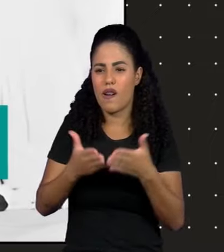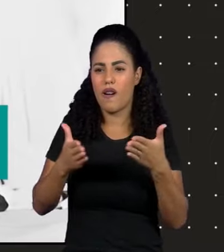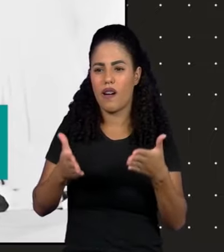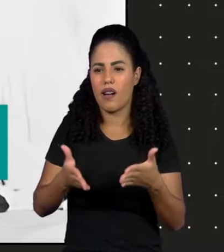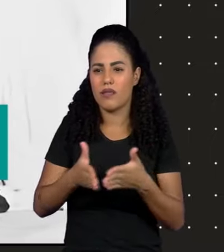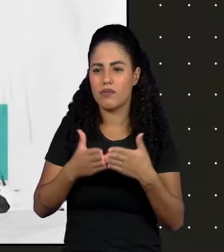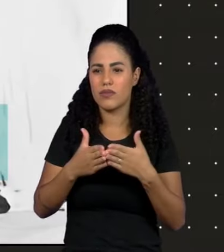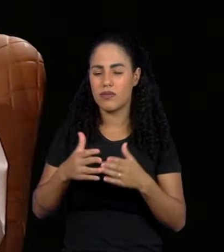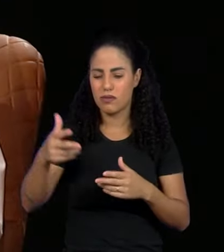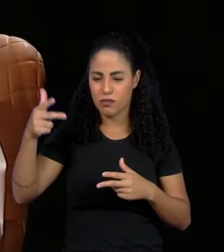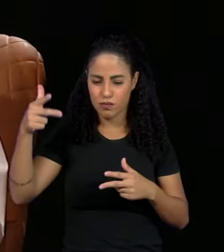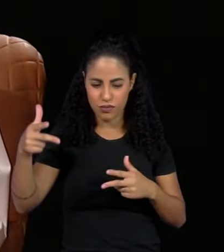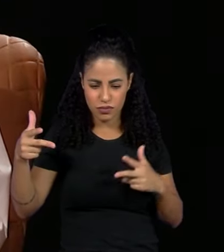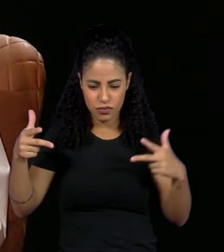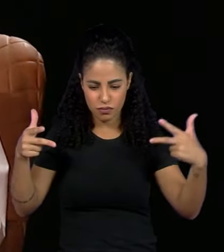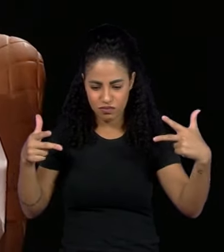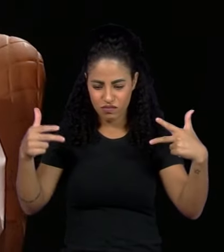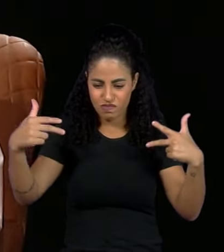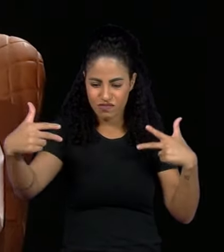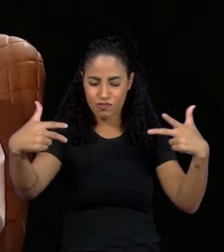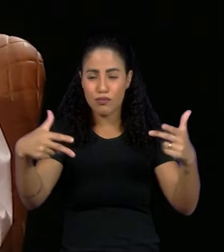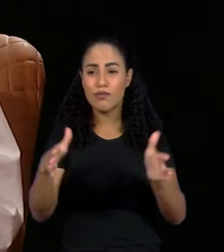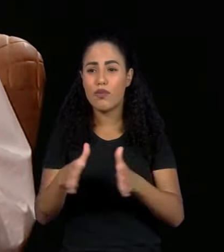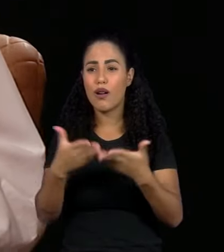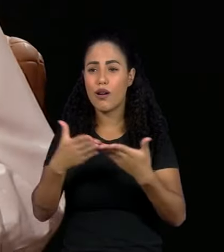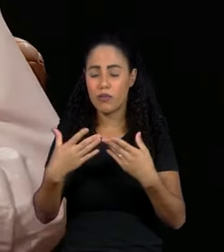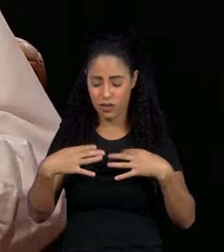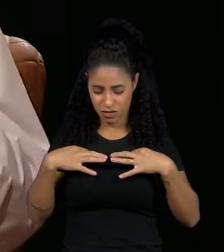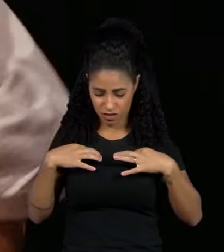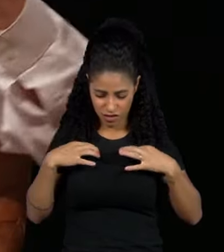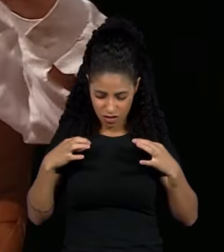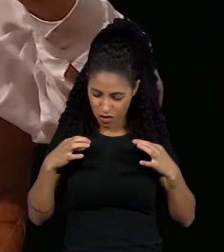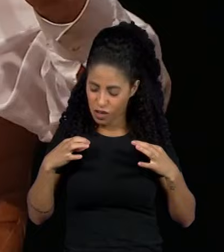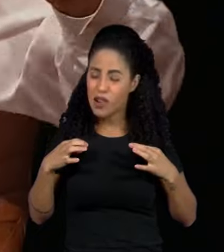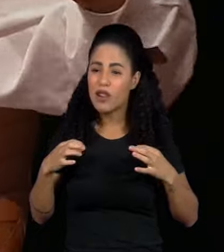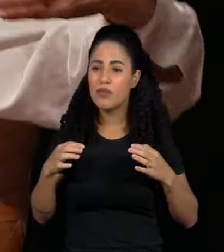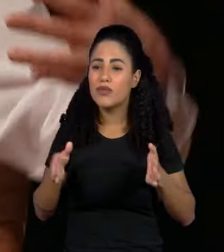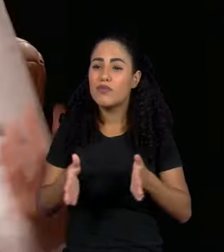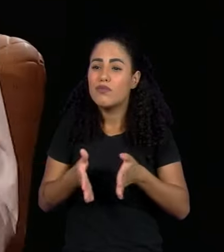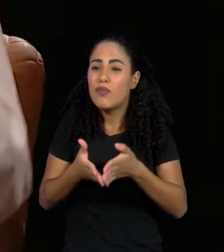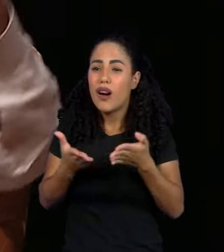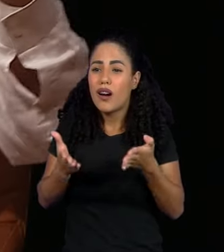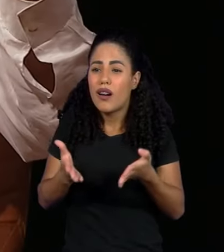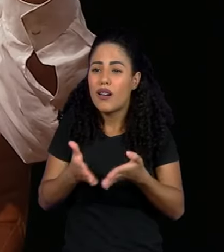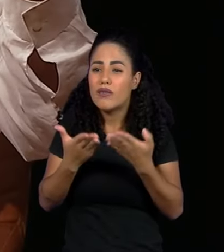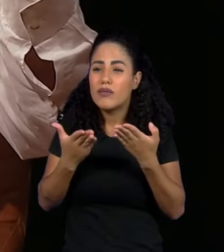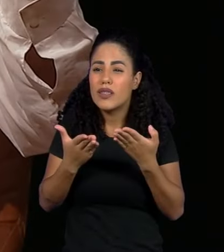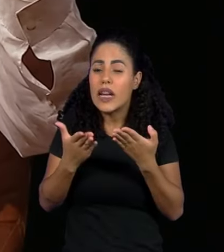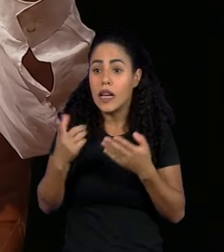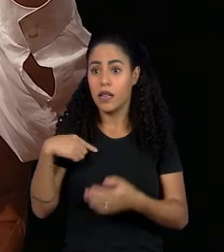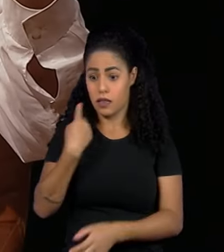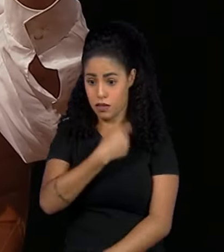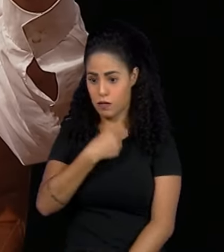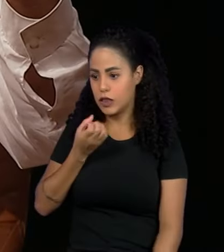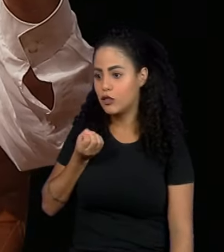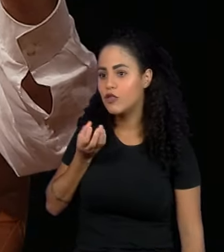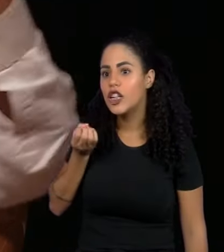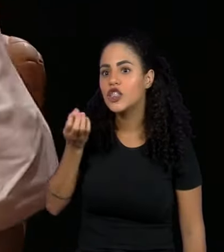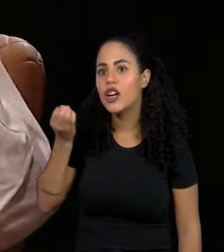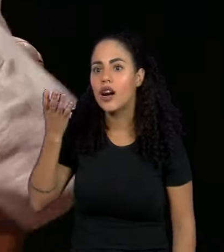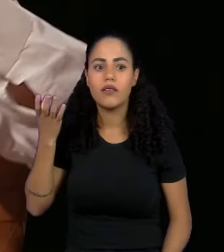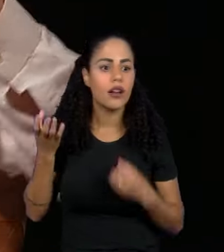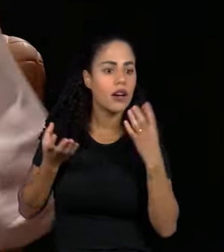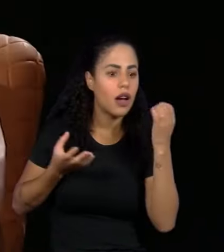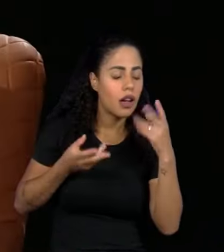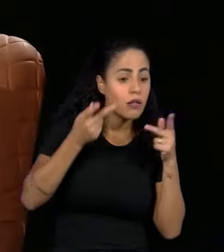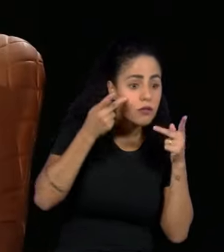era pobre, o figurino era pobre, mas de repente a gente viajava e vinha uma inspiração enorme, porque